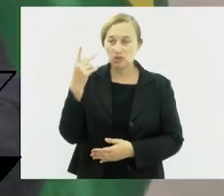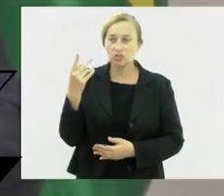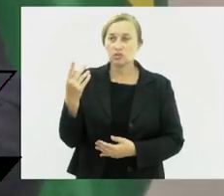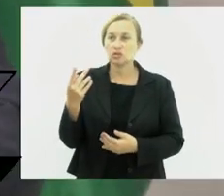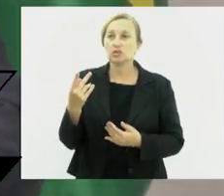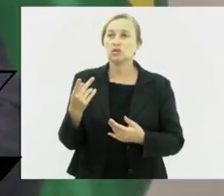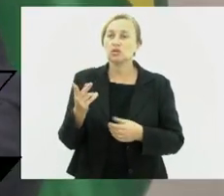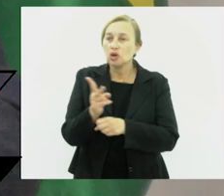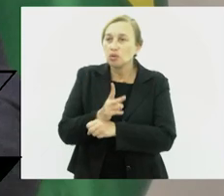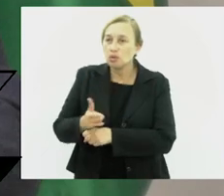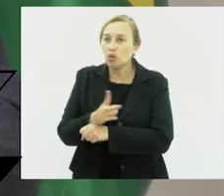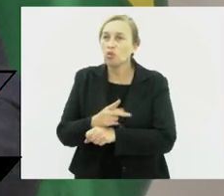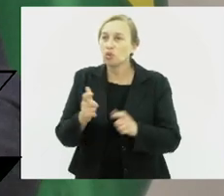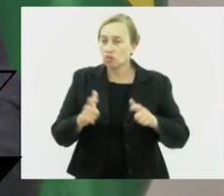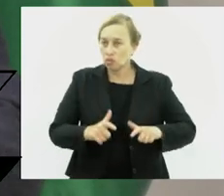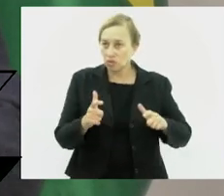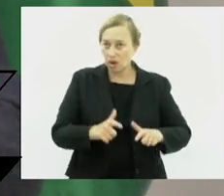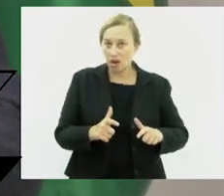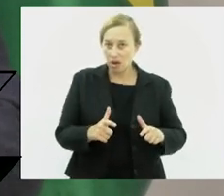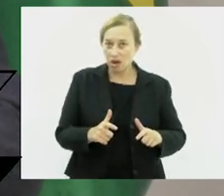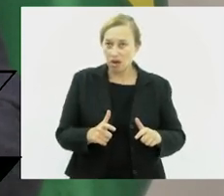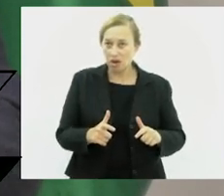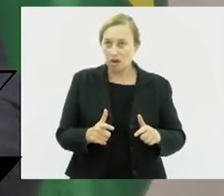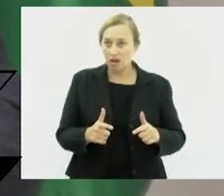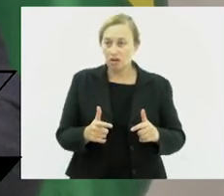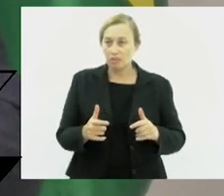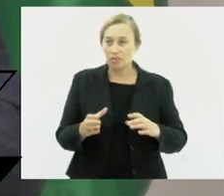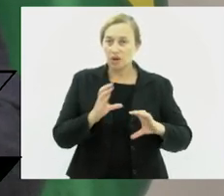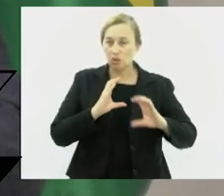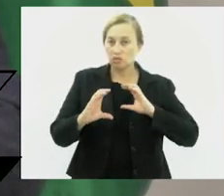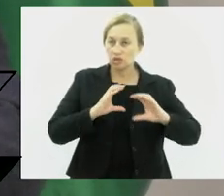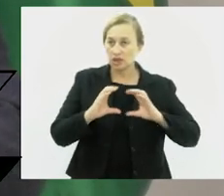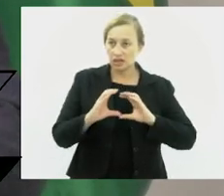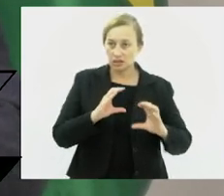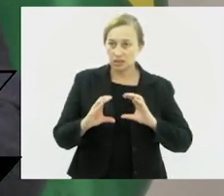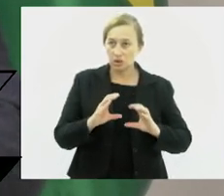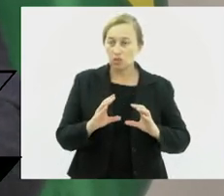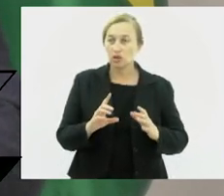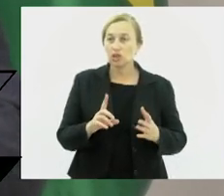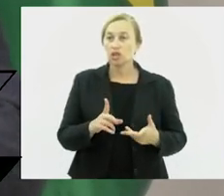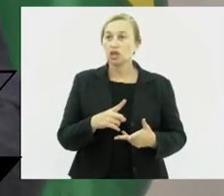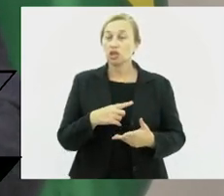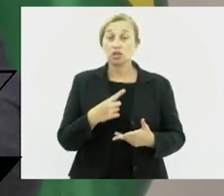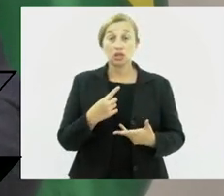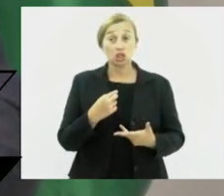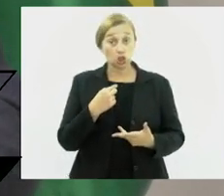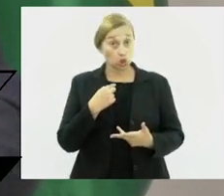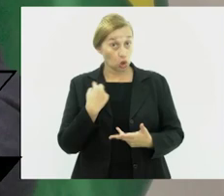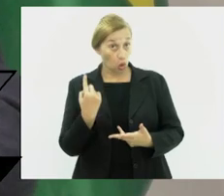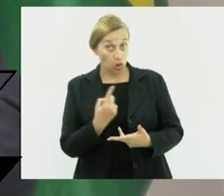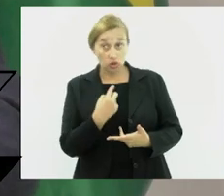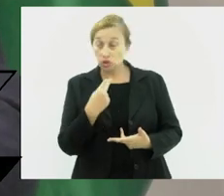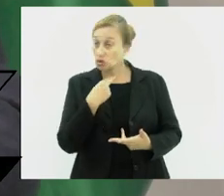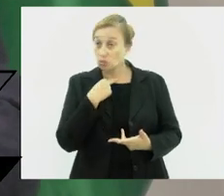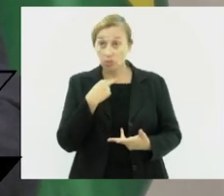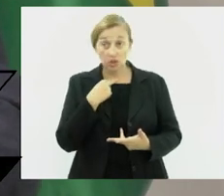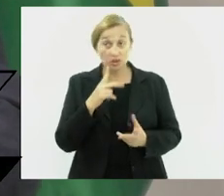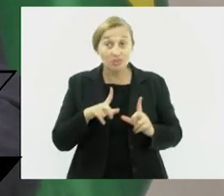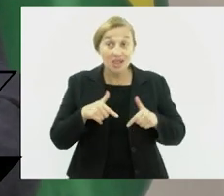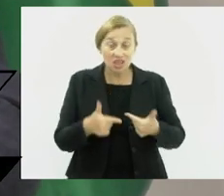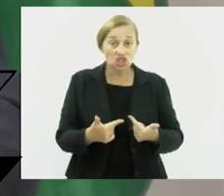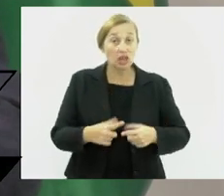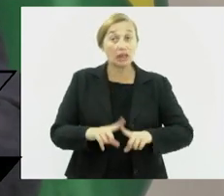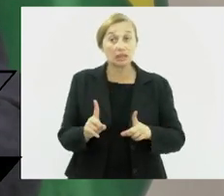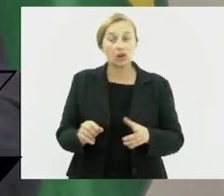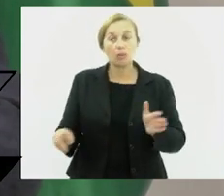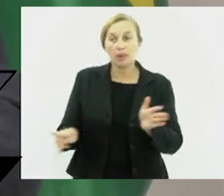de comunicação. E a LERJ é um canal de comunicação, mas nós não temos atribuição de execução. Então, é do Poder Executivo. E todas